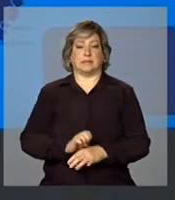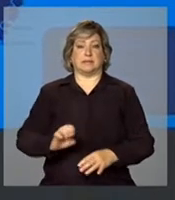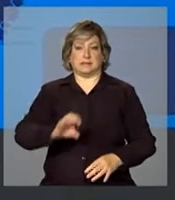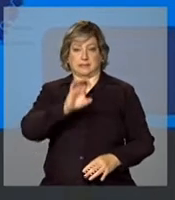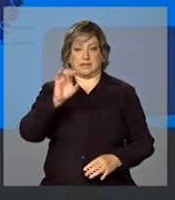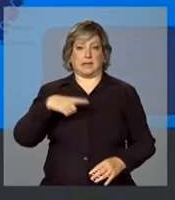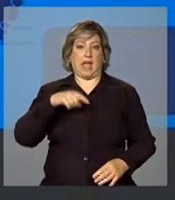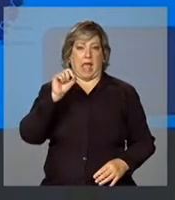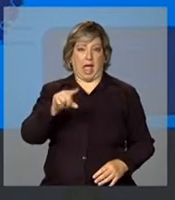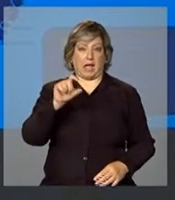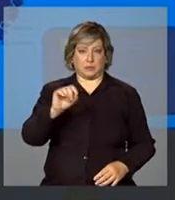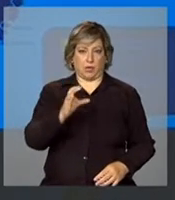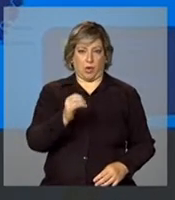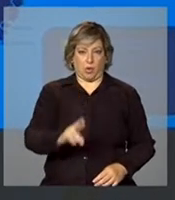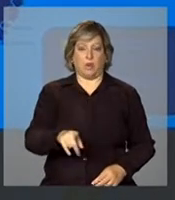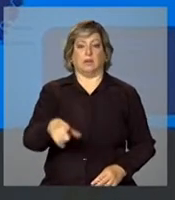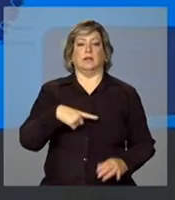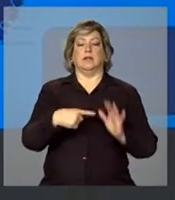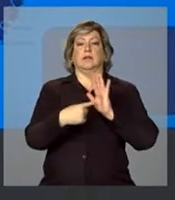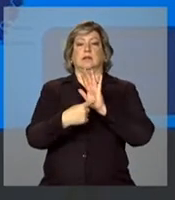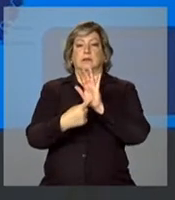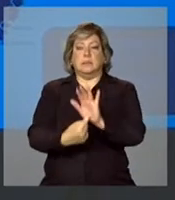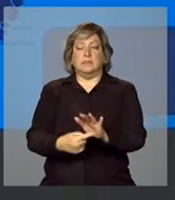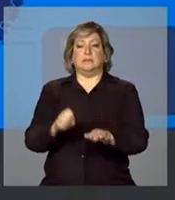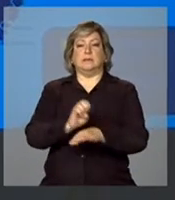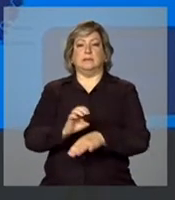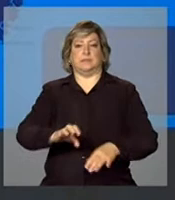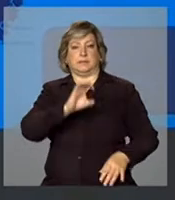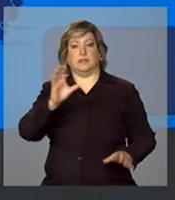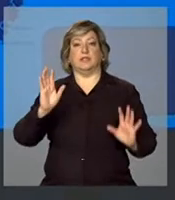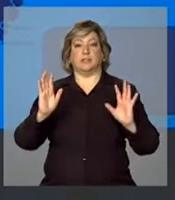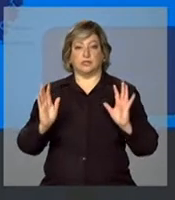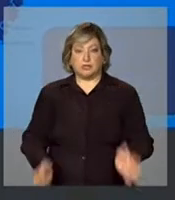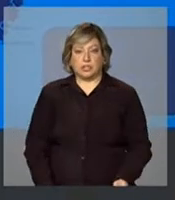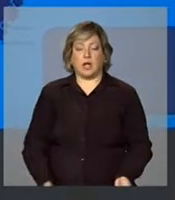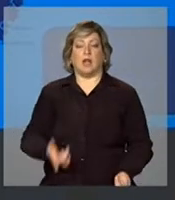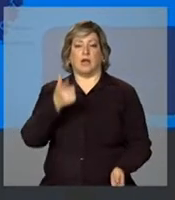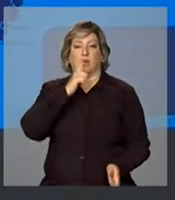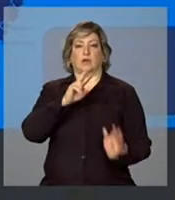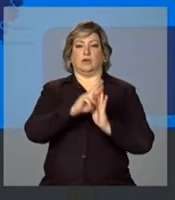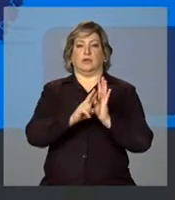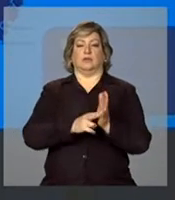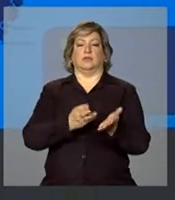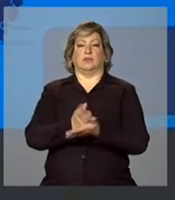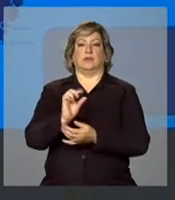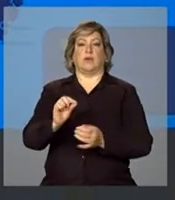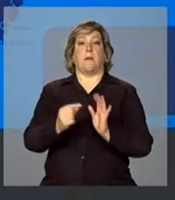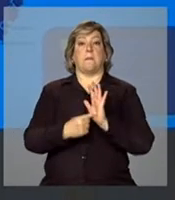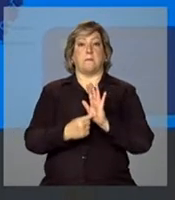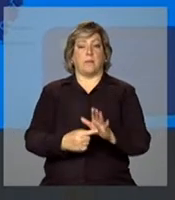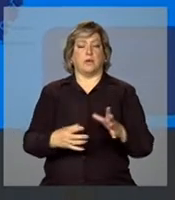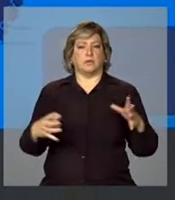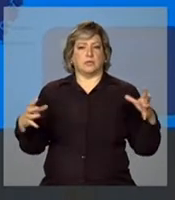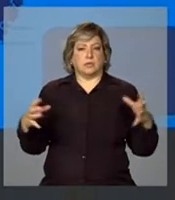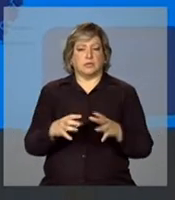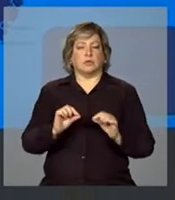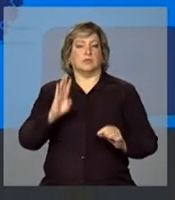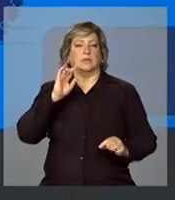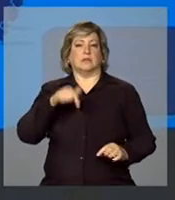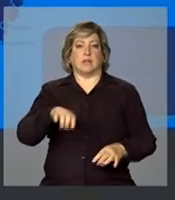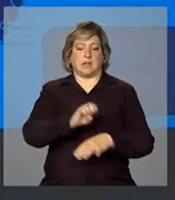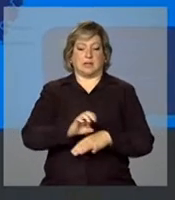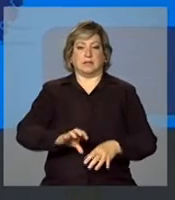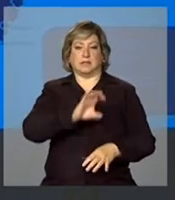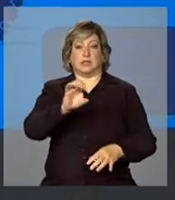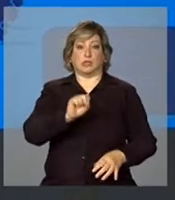azul mostram os estados que já foram regulamentados, que mostram uma certa concentração nos estados